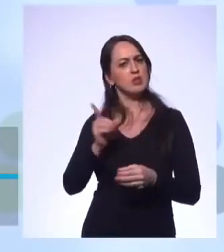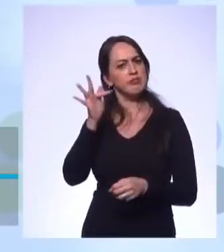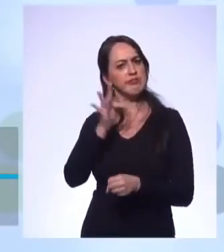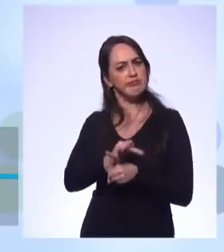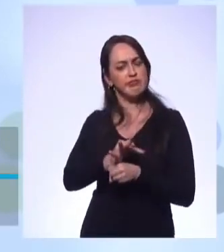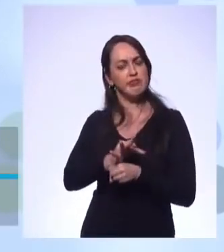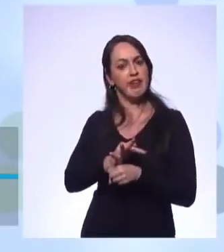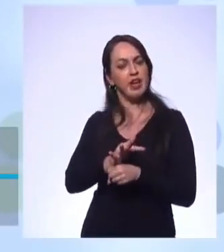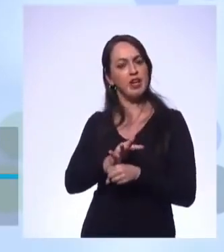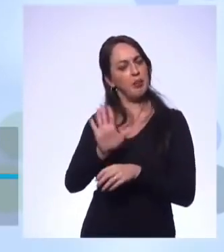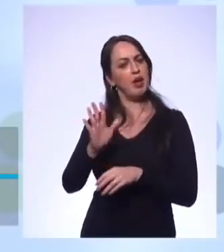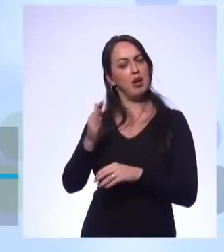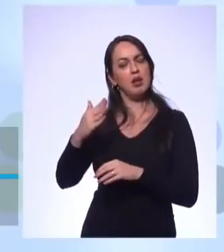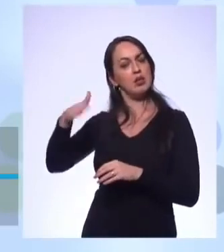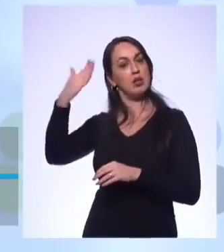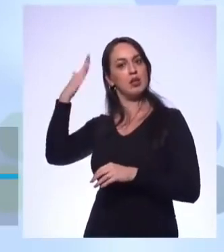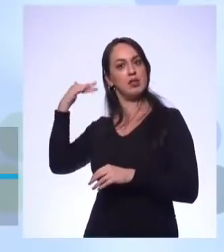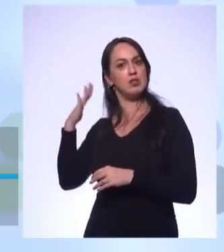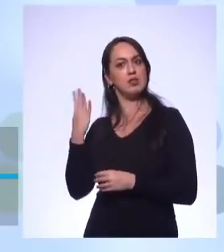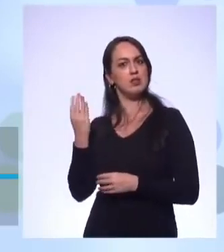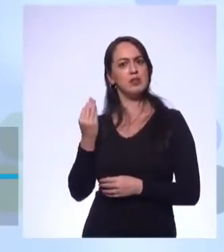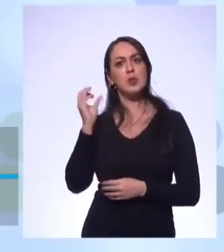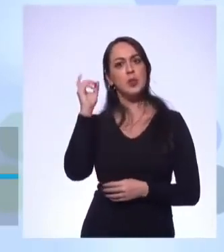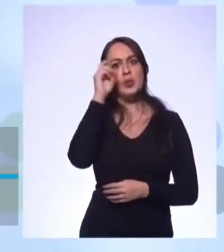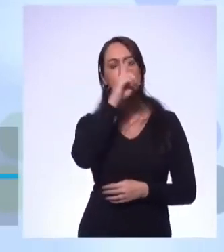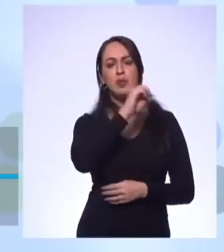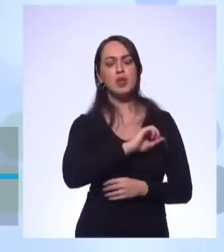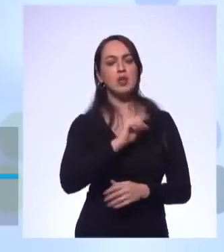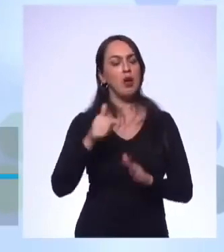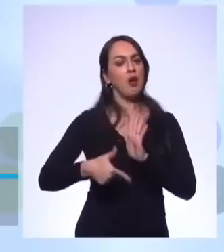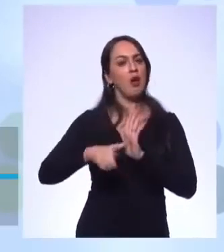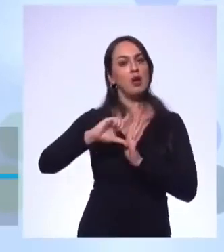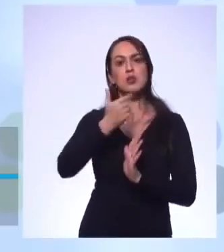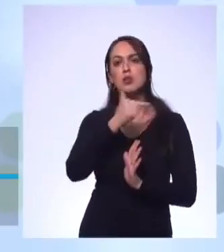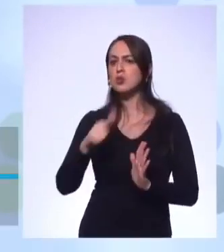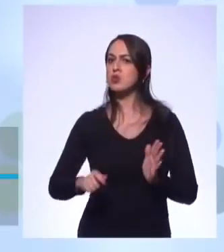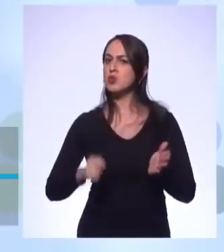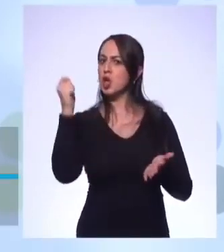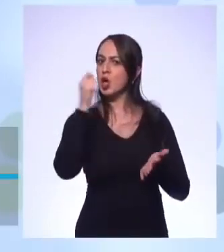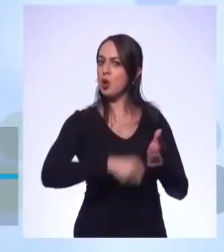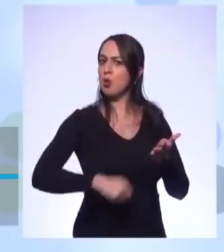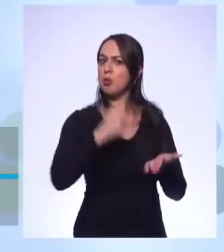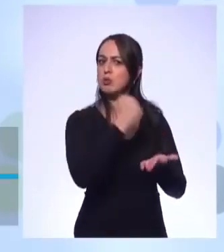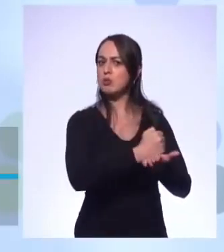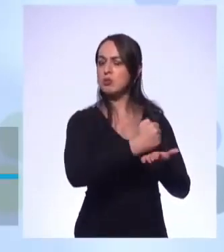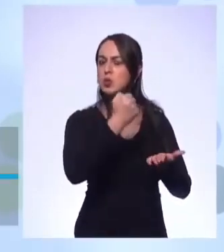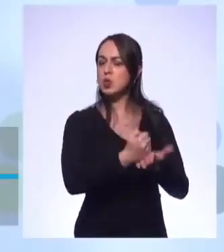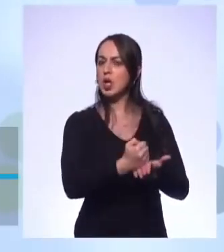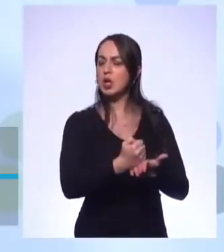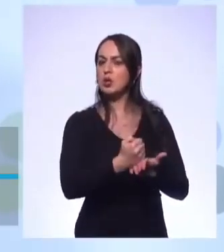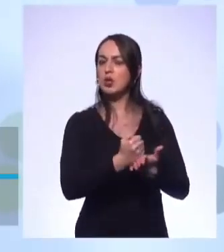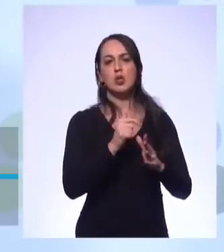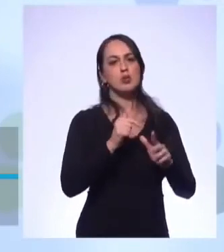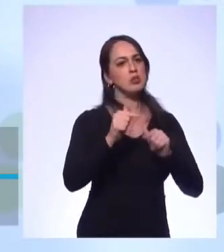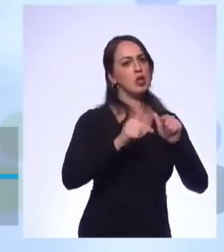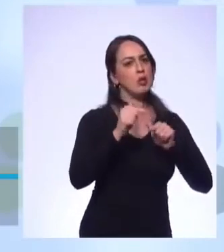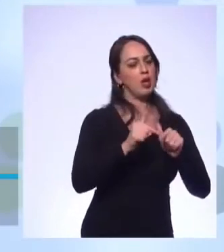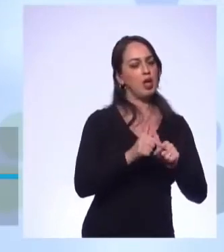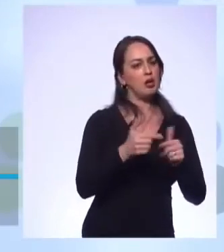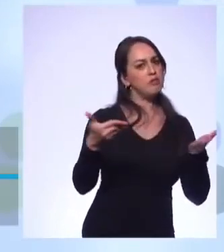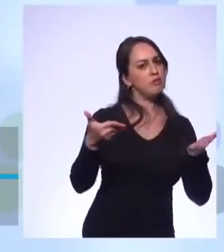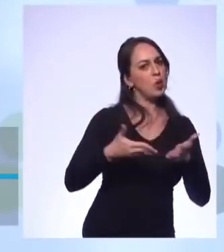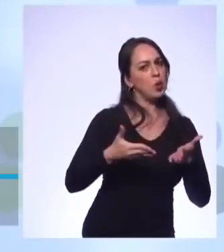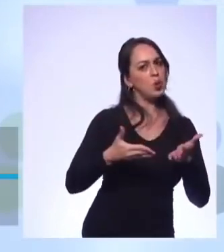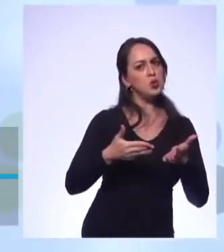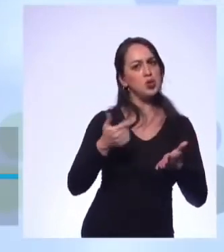tem, mas elas não tinham férias, as pessoas não eram nem contratadas, as pessoas eram contratadas por dia. Então eu trabalhava hoje, recebia o dia de hoje, aí